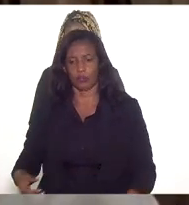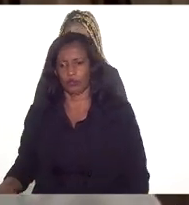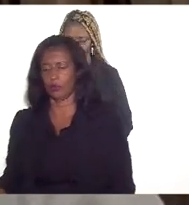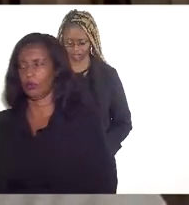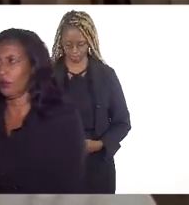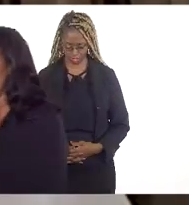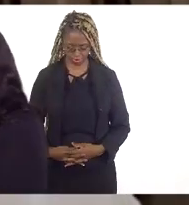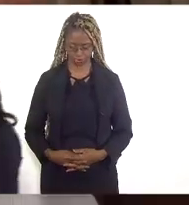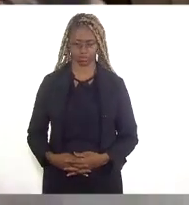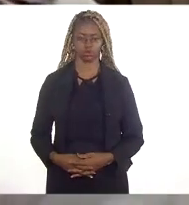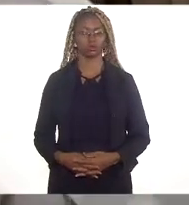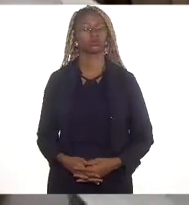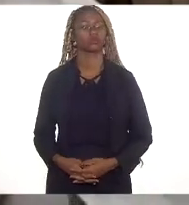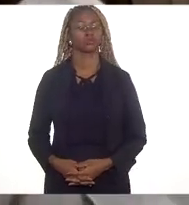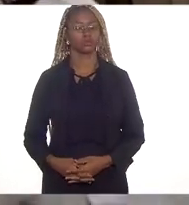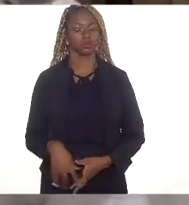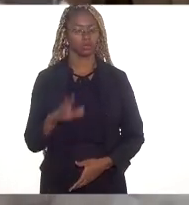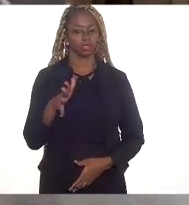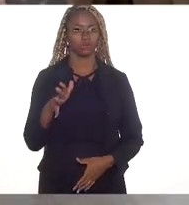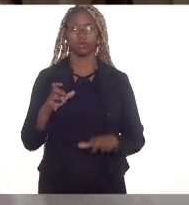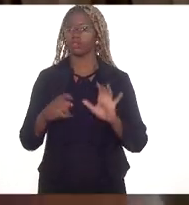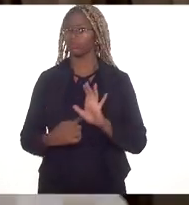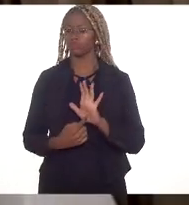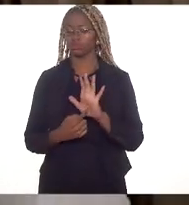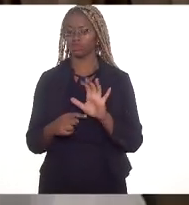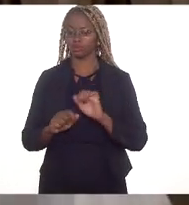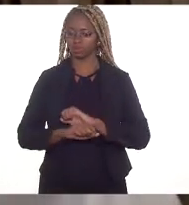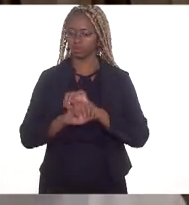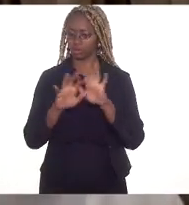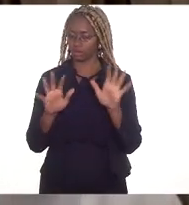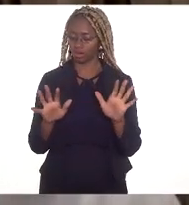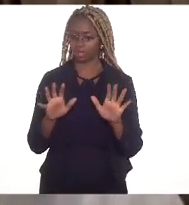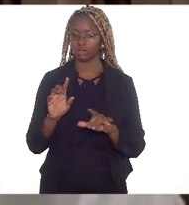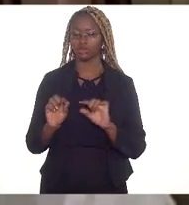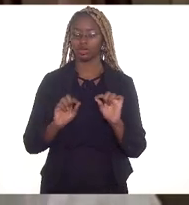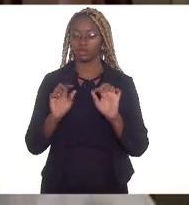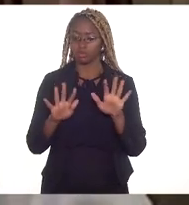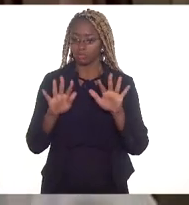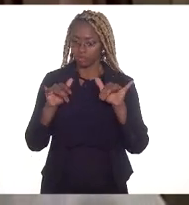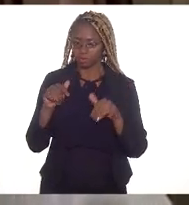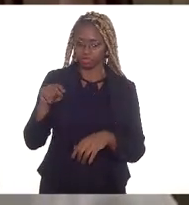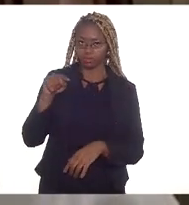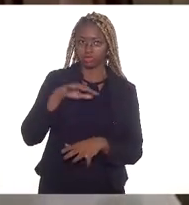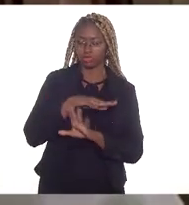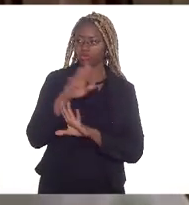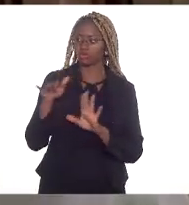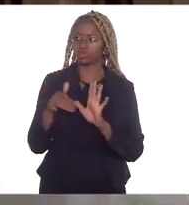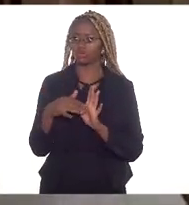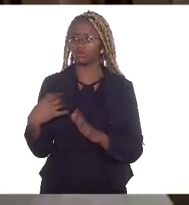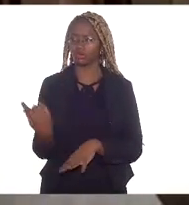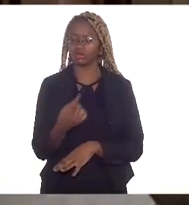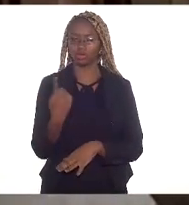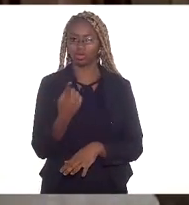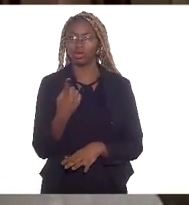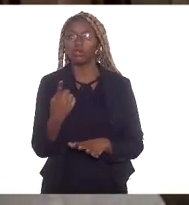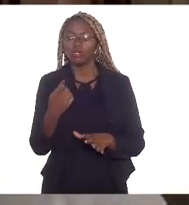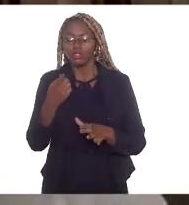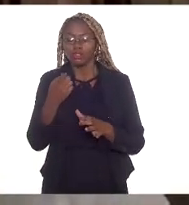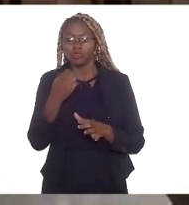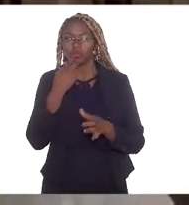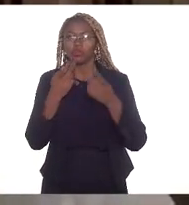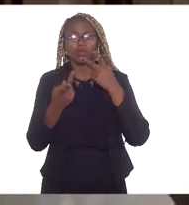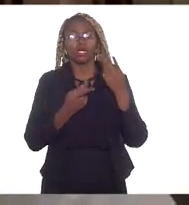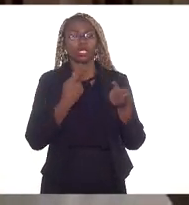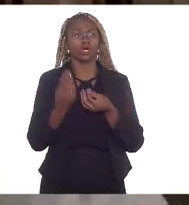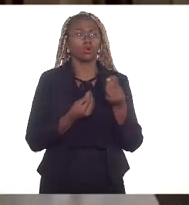senhor bem frisou que, no final das contas, nós vamos estar destinando e definindo a aplicação